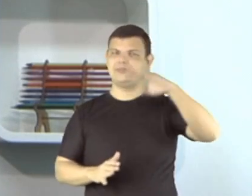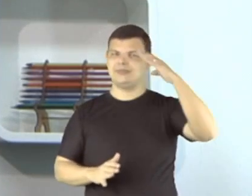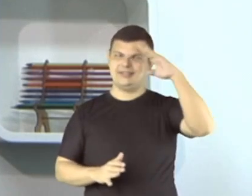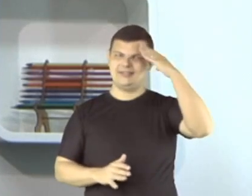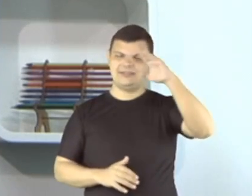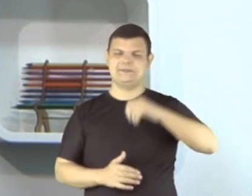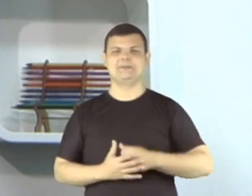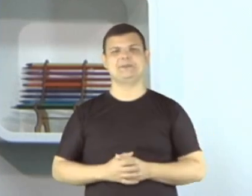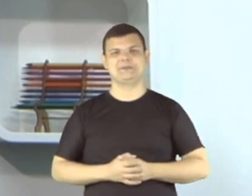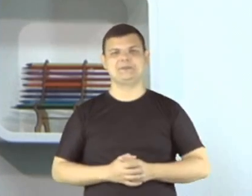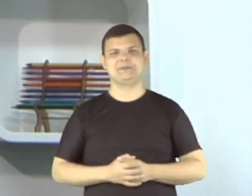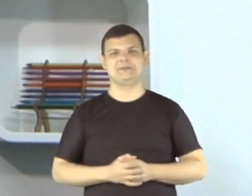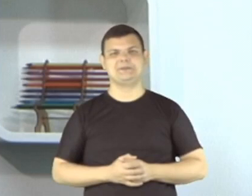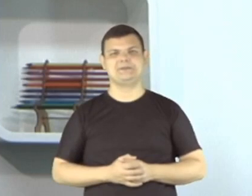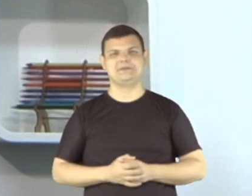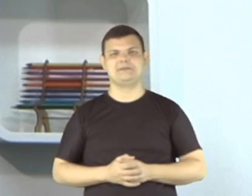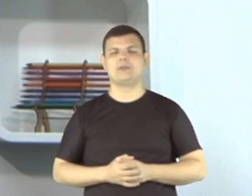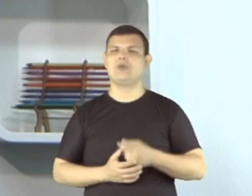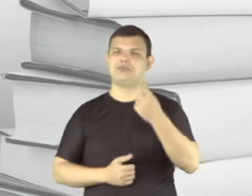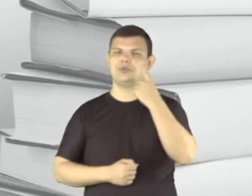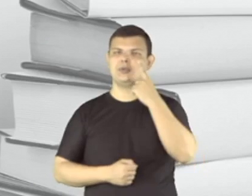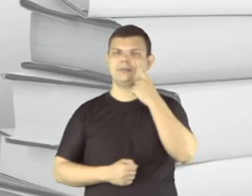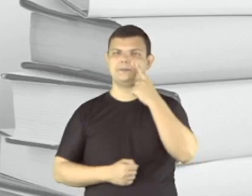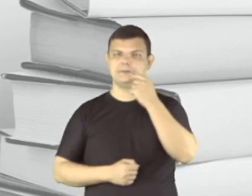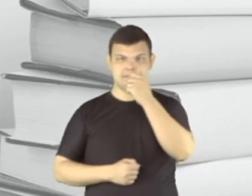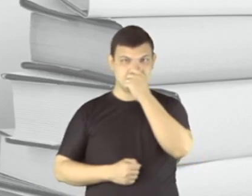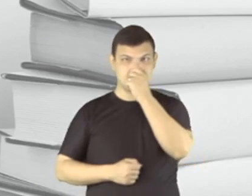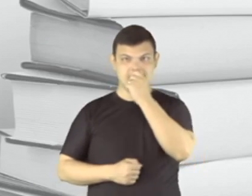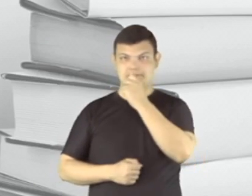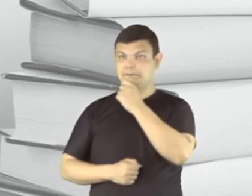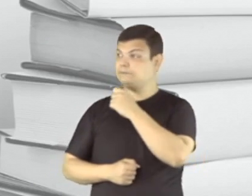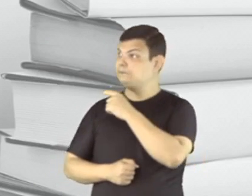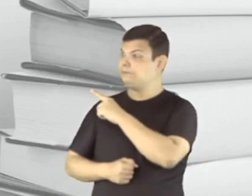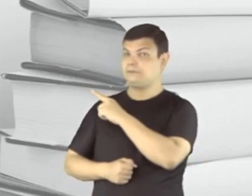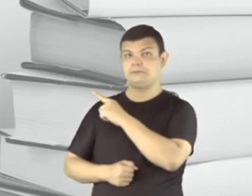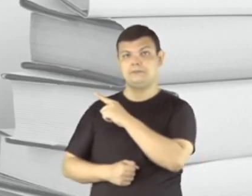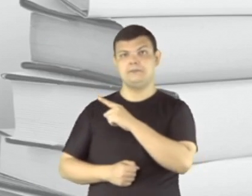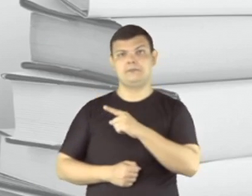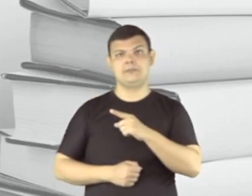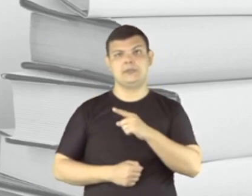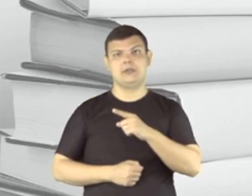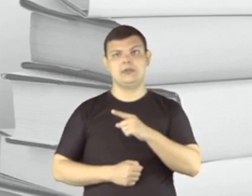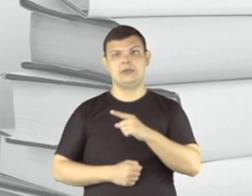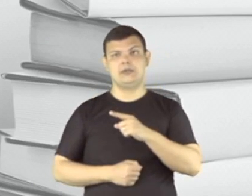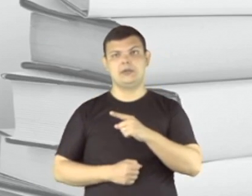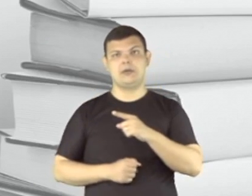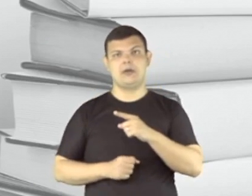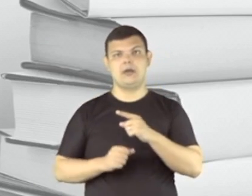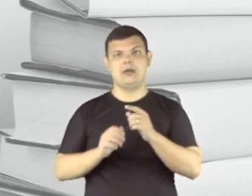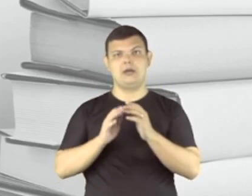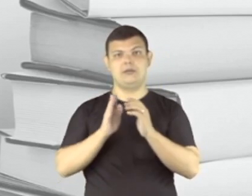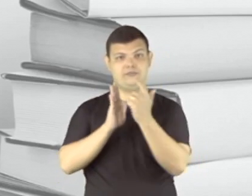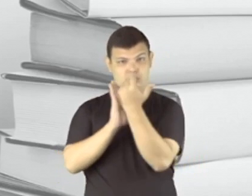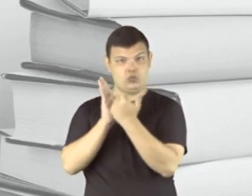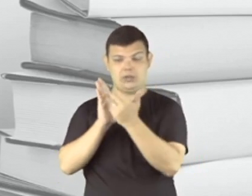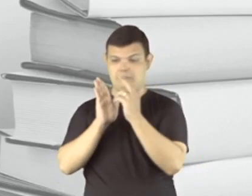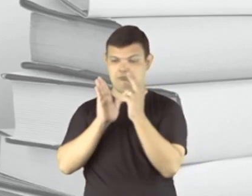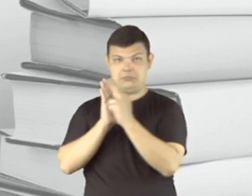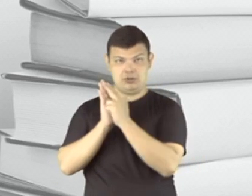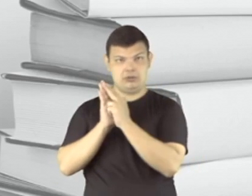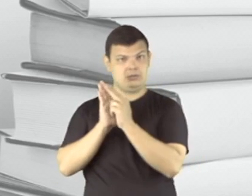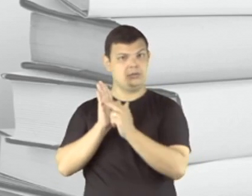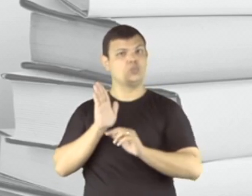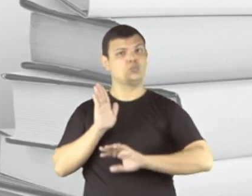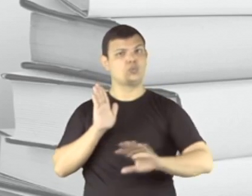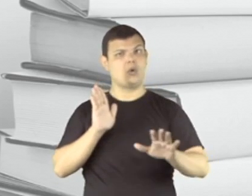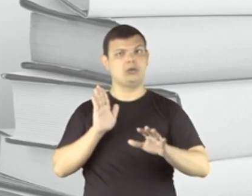vocês. Nós temos aqui para o slide, nós temos aqui, ó, figuras planas são aquelas que possuem comprimento